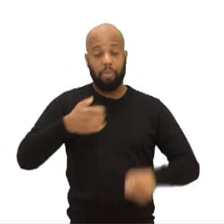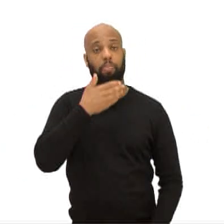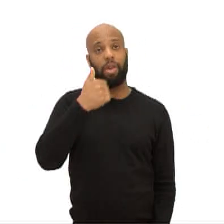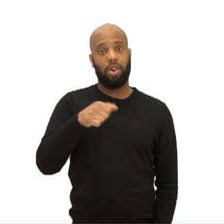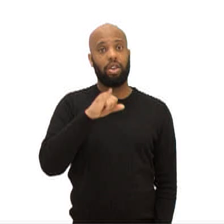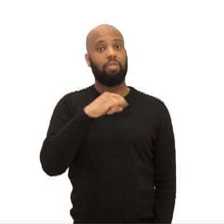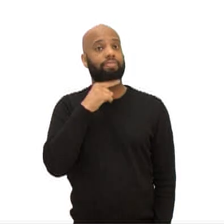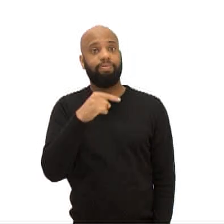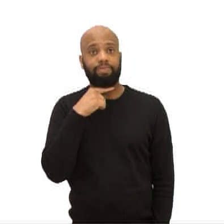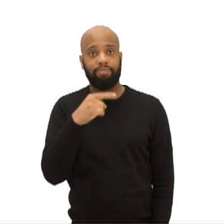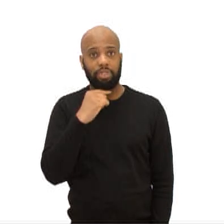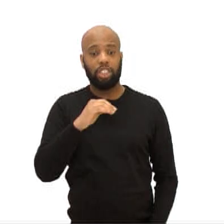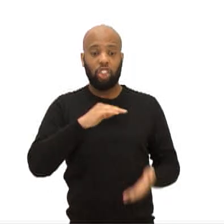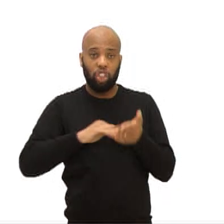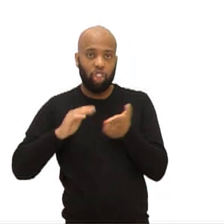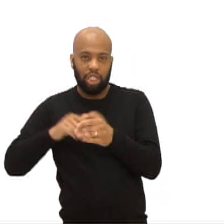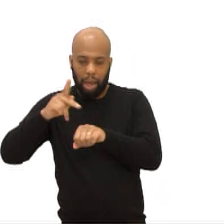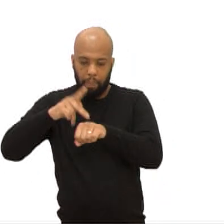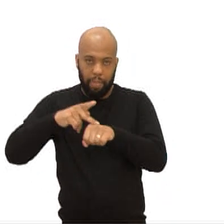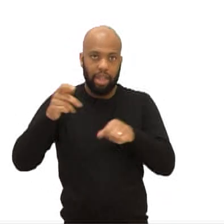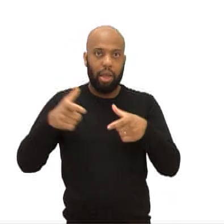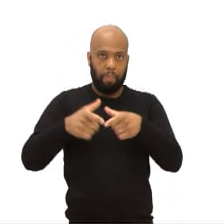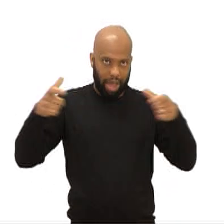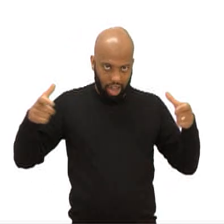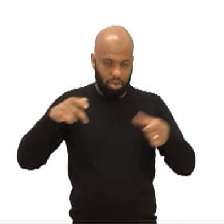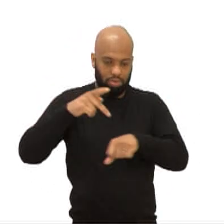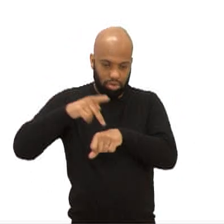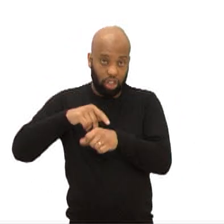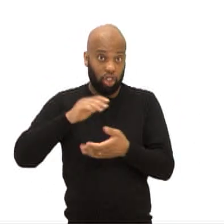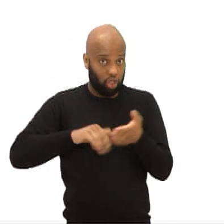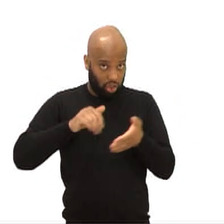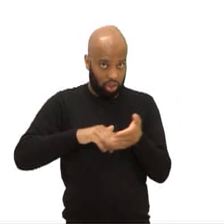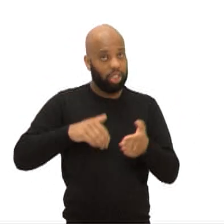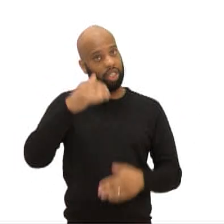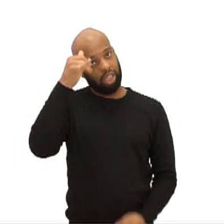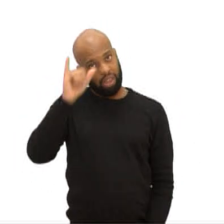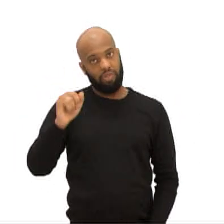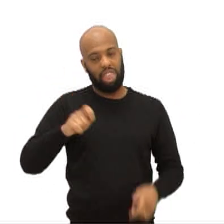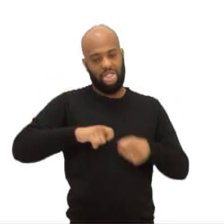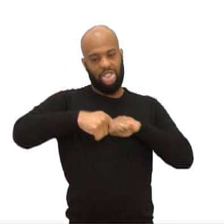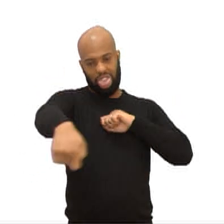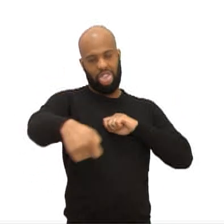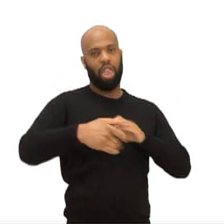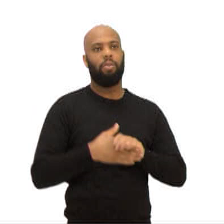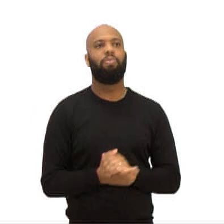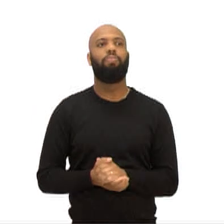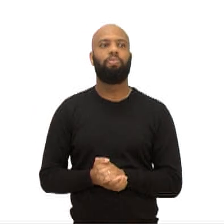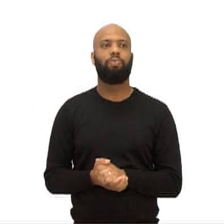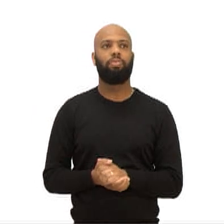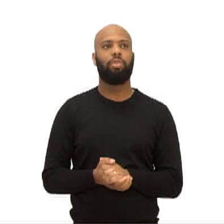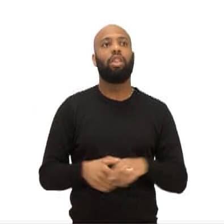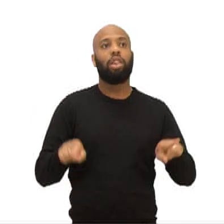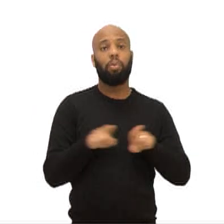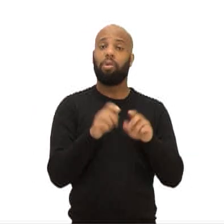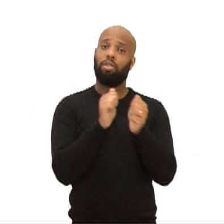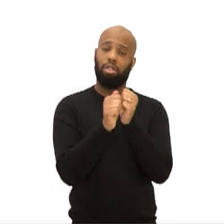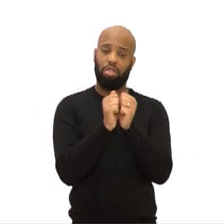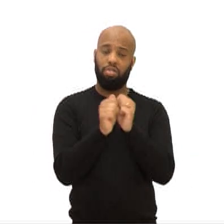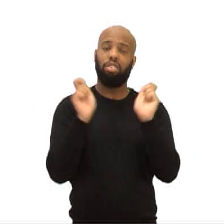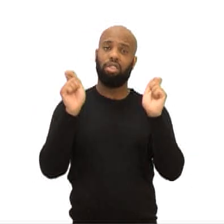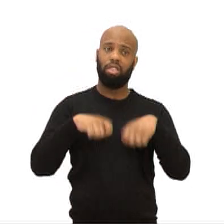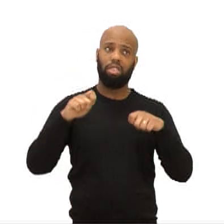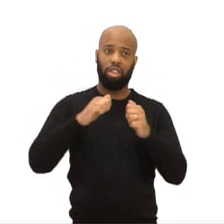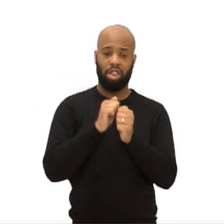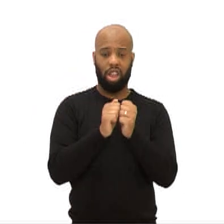ainda. Se não conseguir, tire as pedras maiores, aquelas mais pontudas, para não rasgar e não estragar o teu material. Ou o arroz